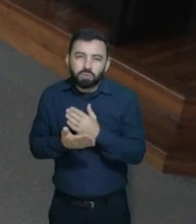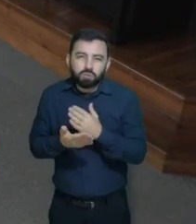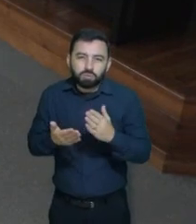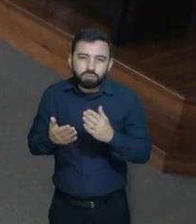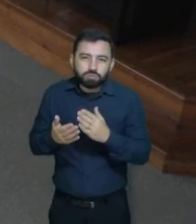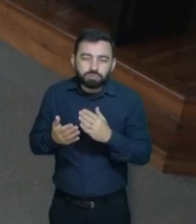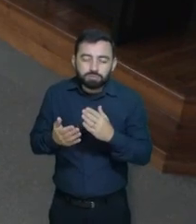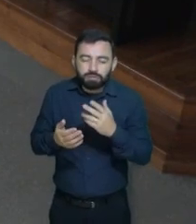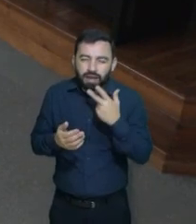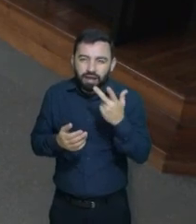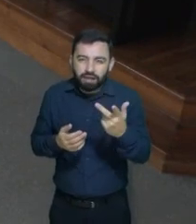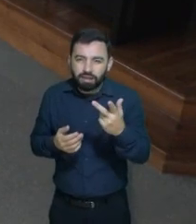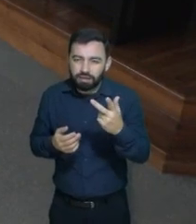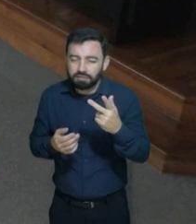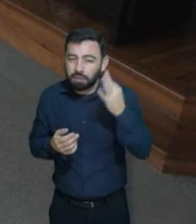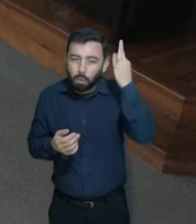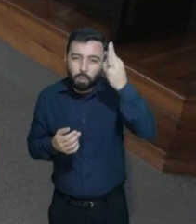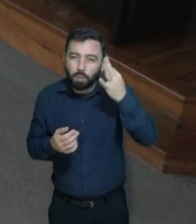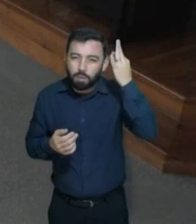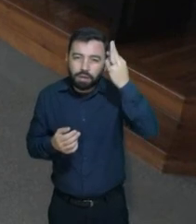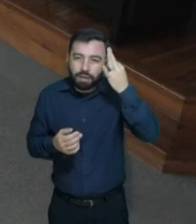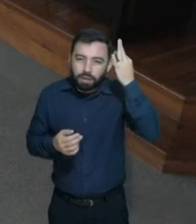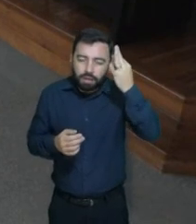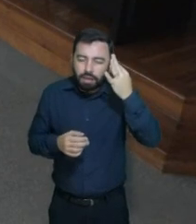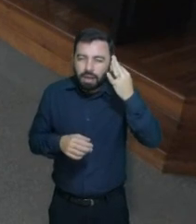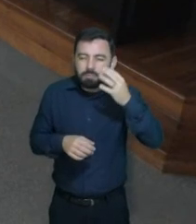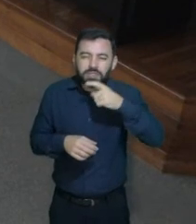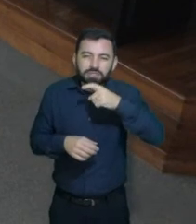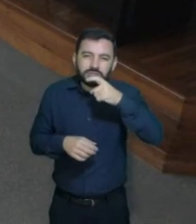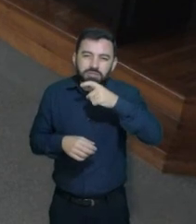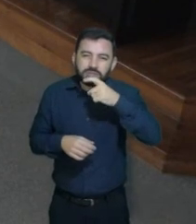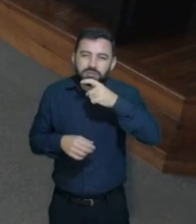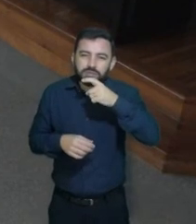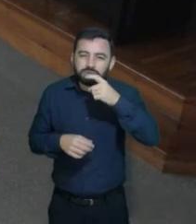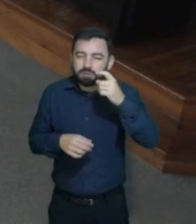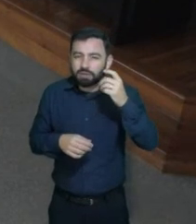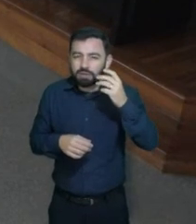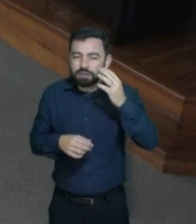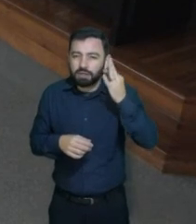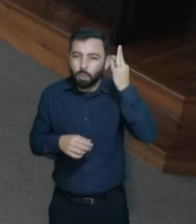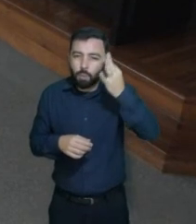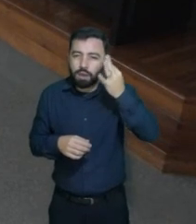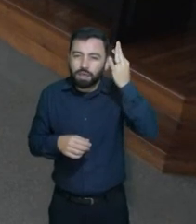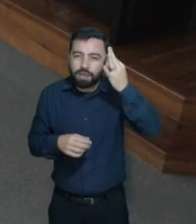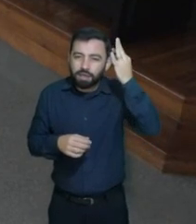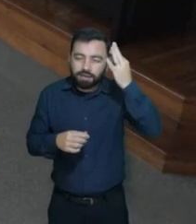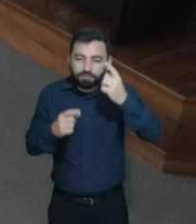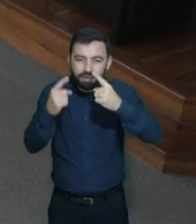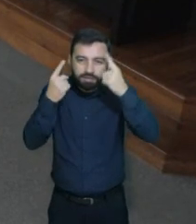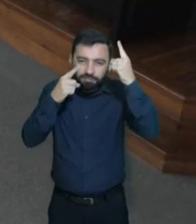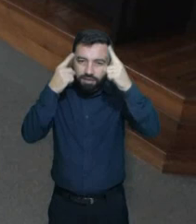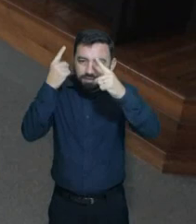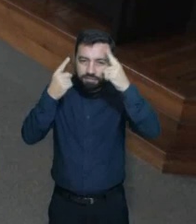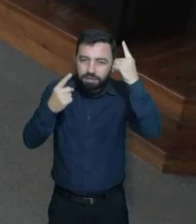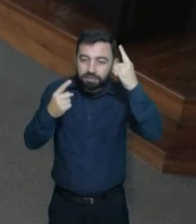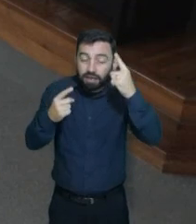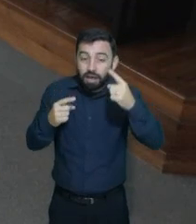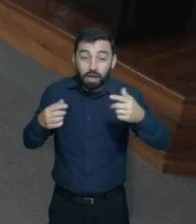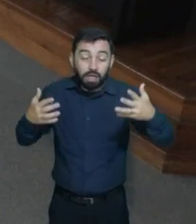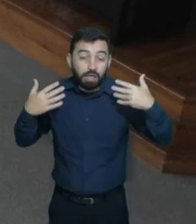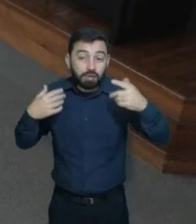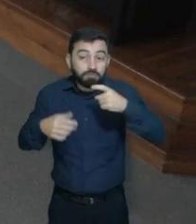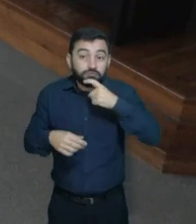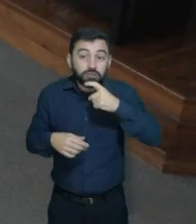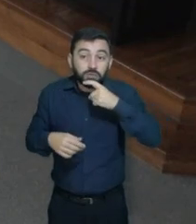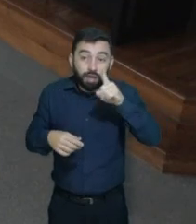conspiração. Esses dias eu vi um motorista de Uber falando que a crise climática talvez